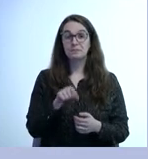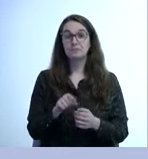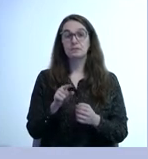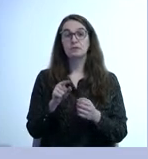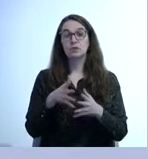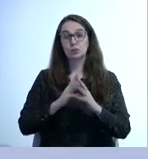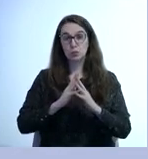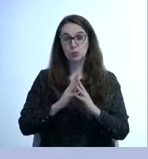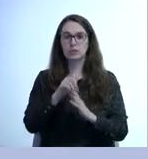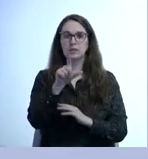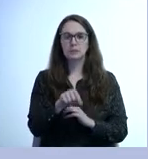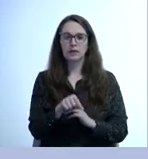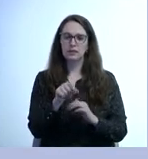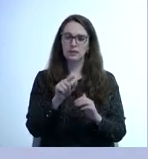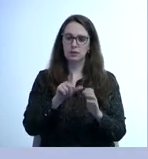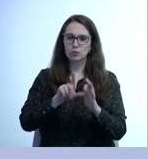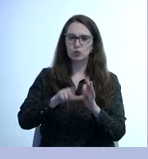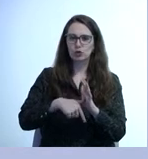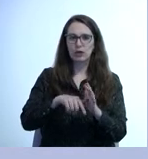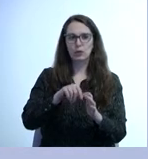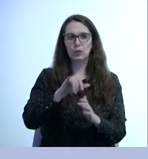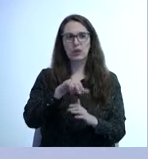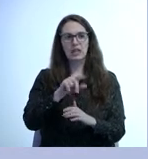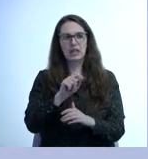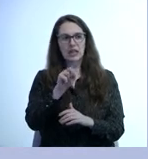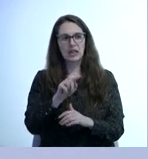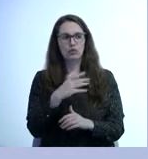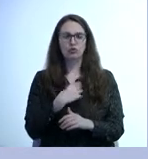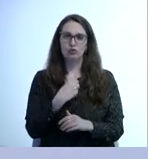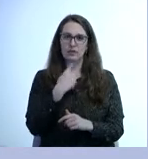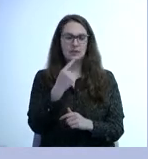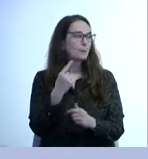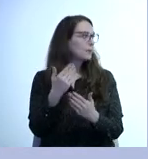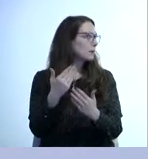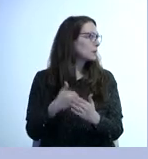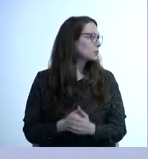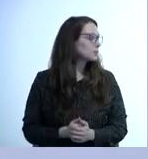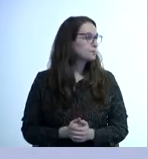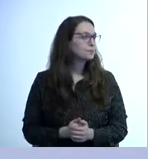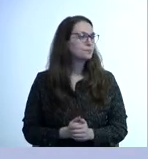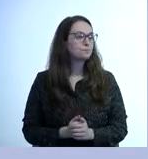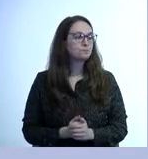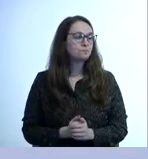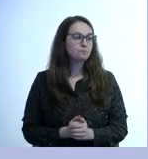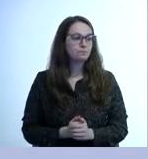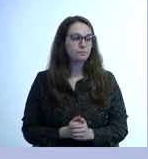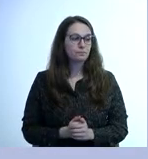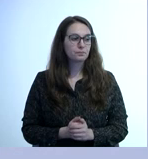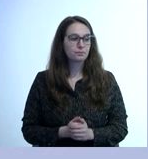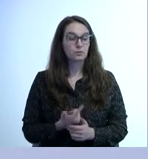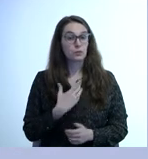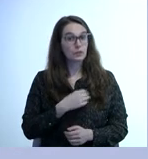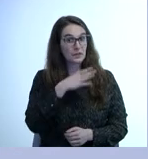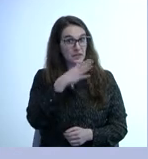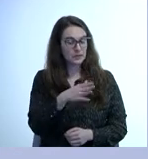estruturação, mas também o projeto da Inês, que eu queria dar os parabéns, que acho que é magnífico também. E lembro que o João